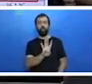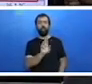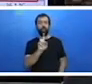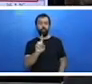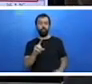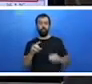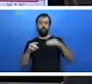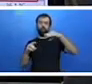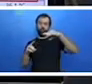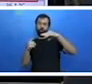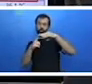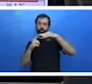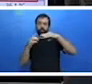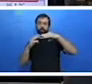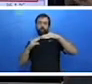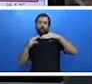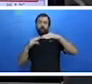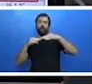graus,